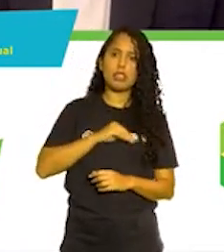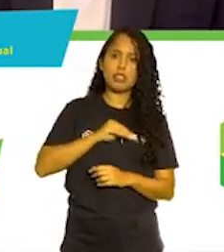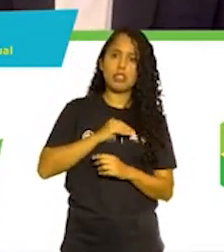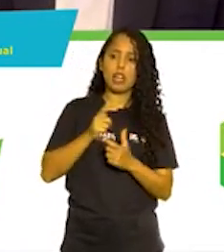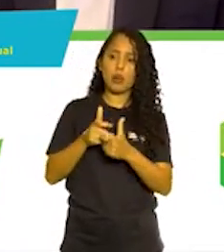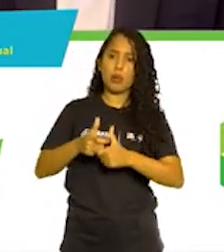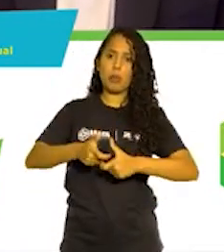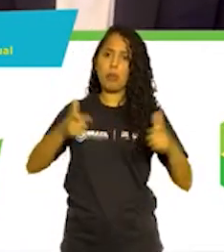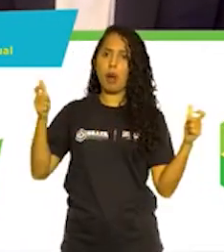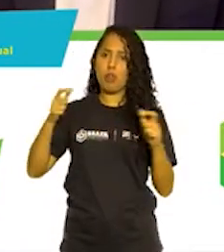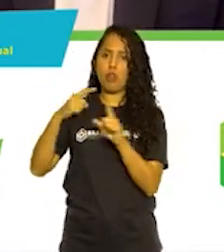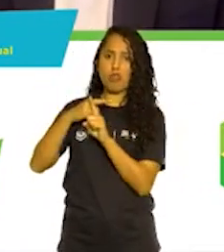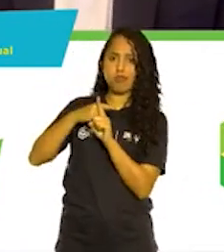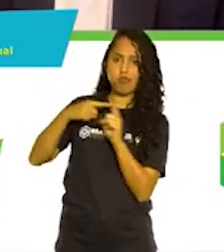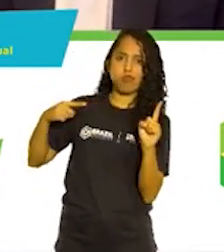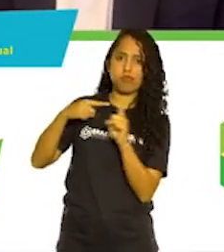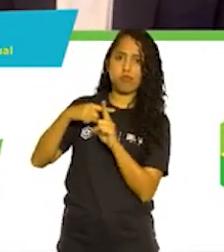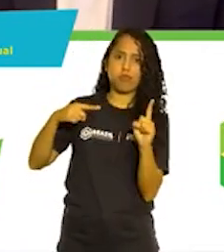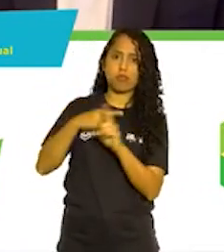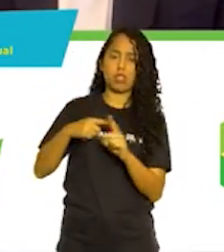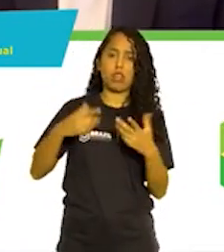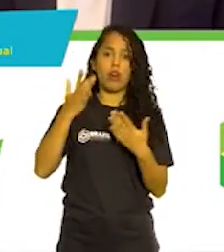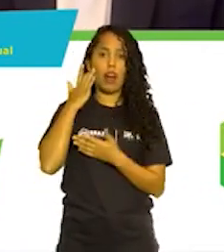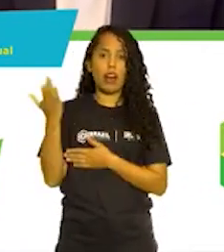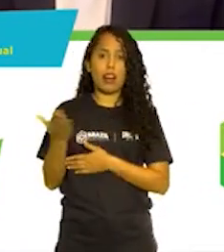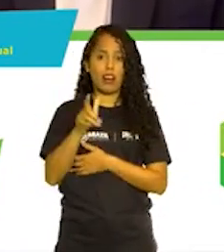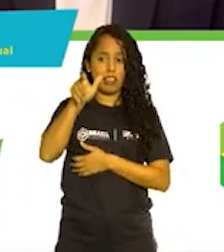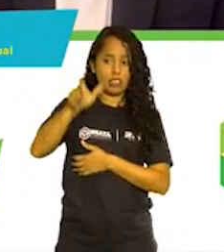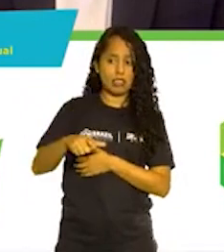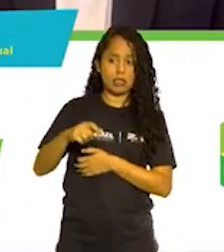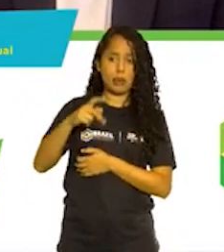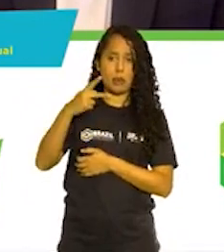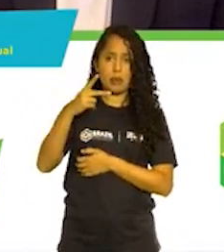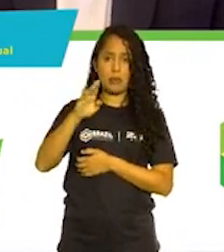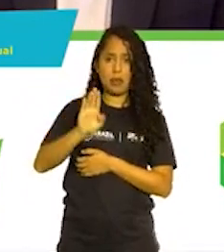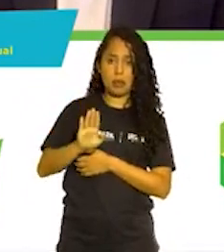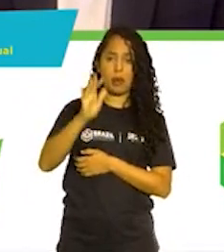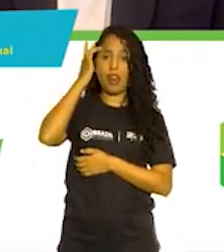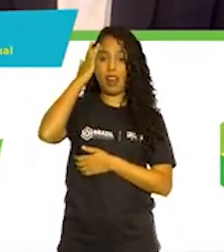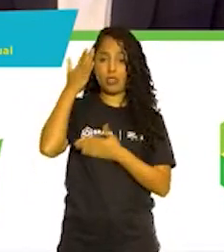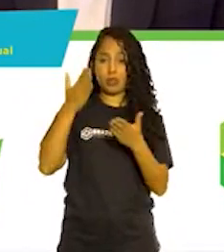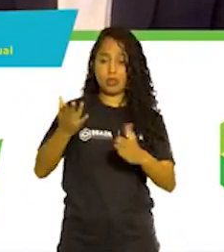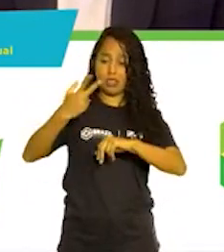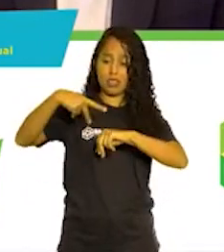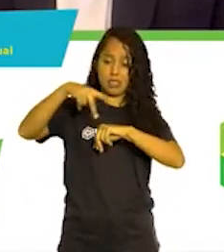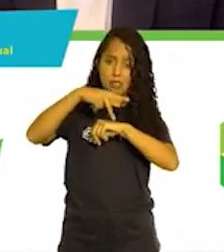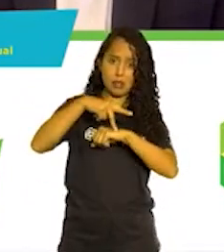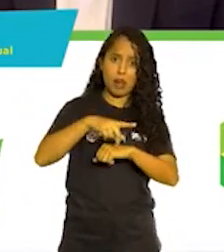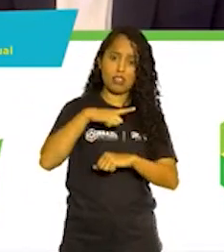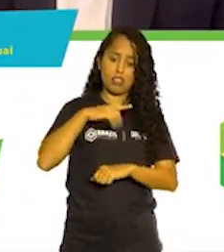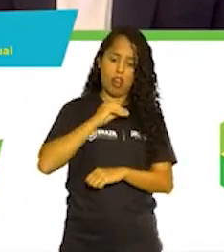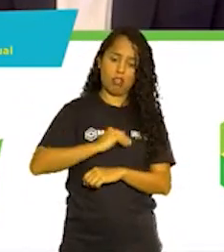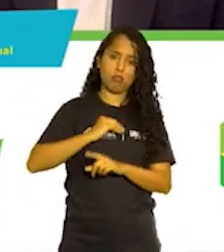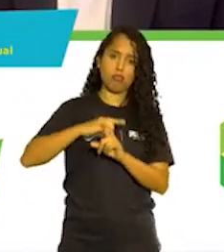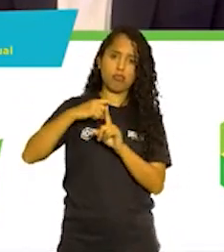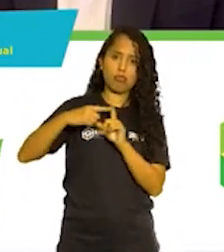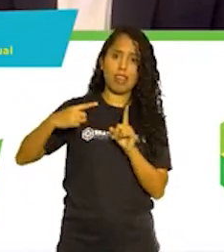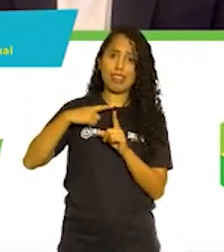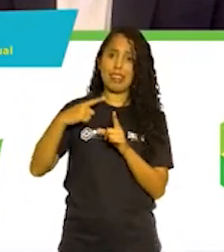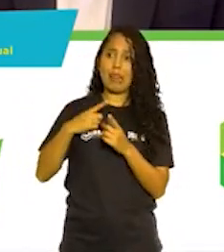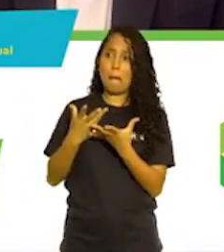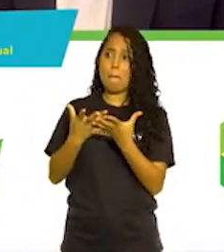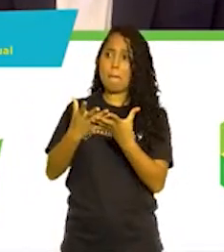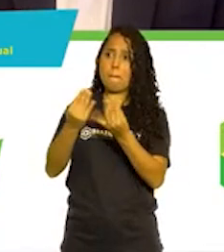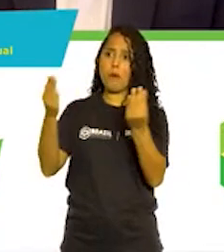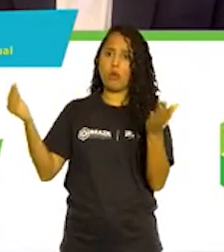PB há de concordar, né? É um país de renda média com muitos pobres, com